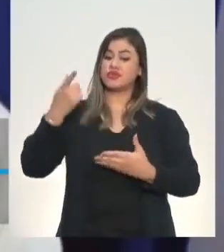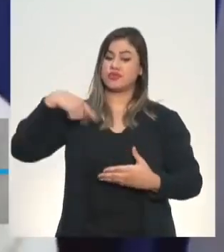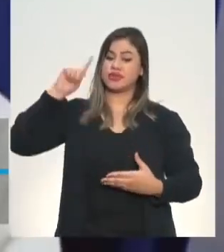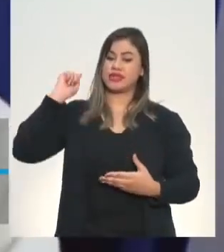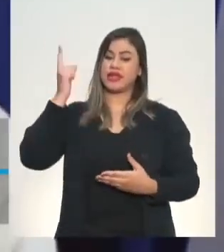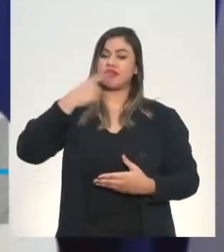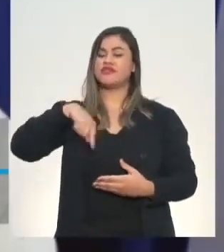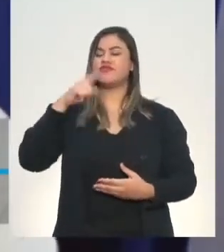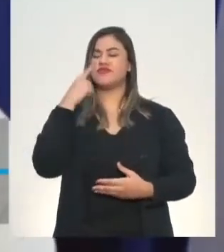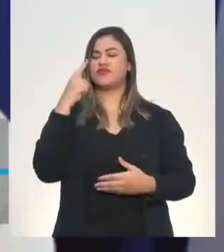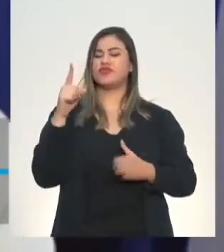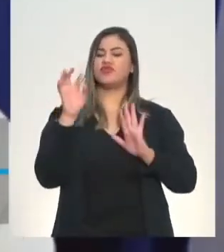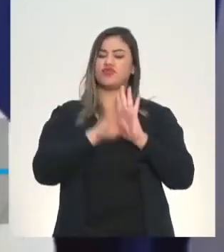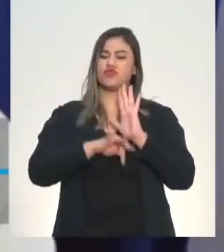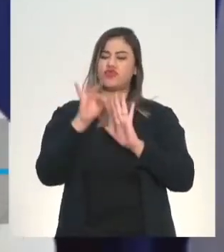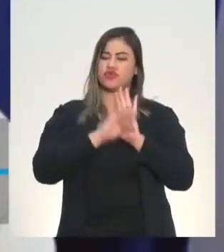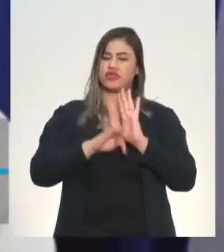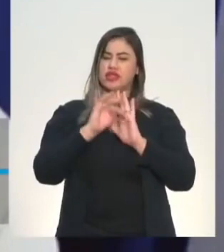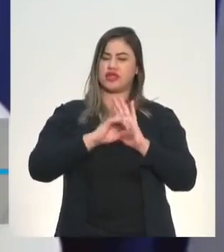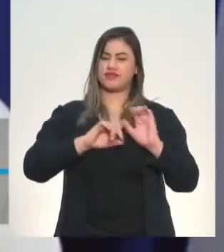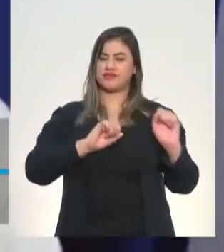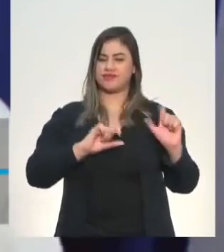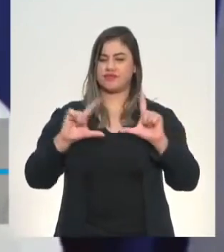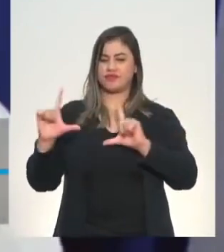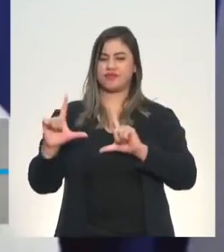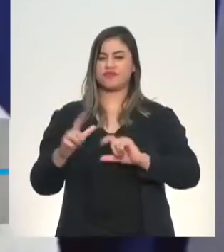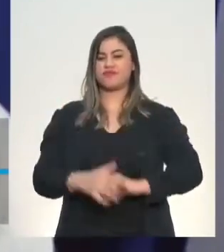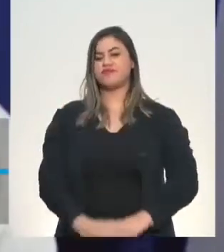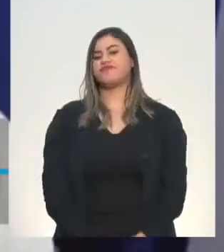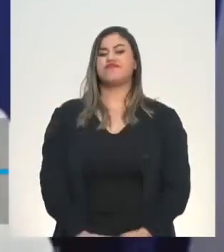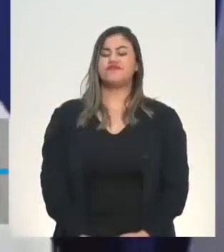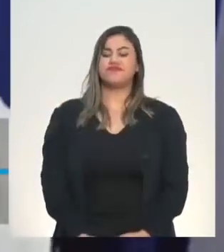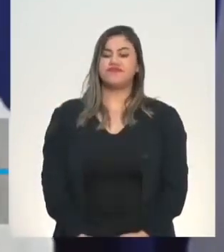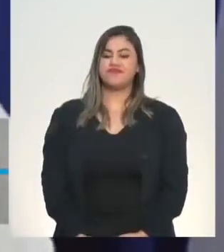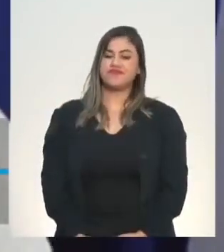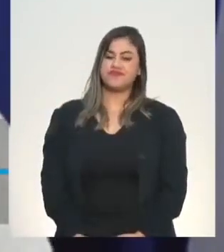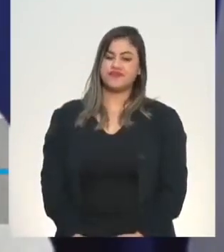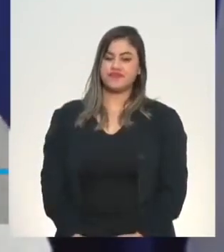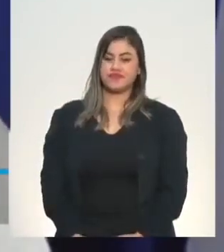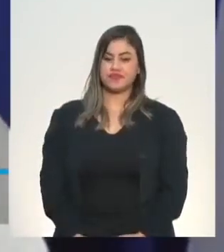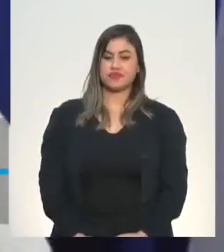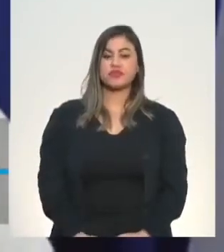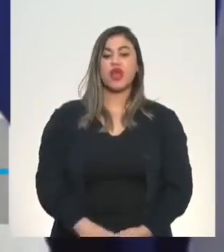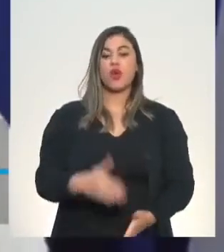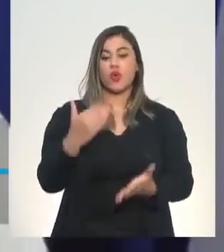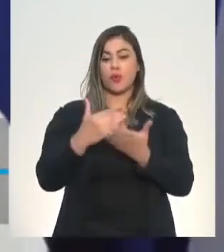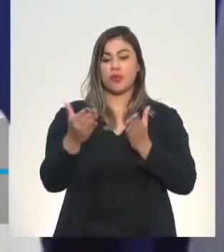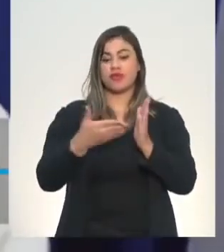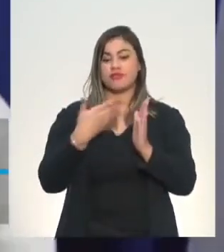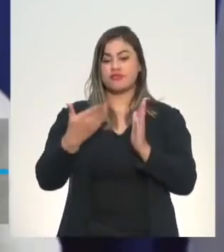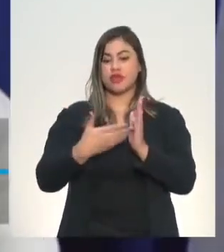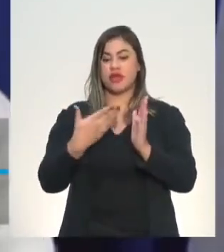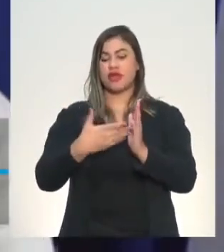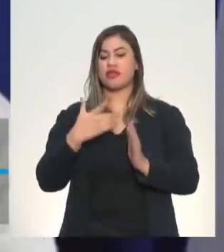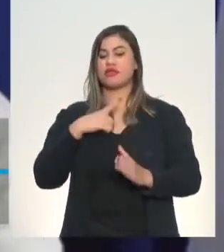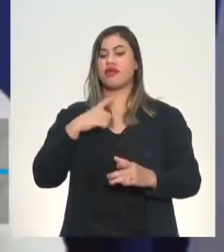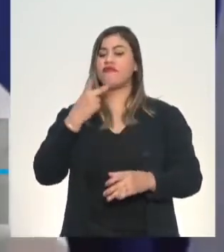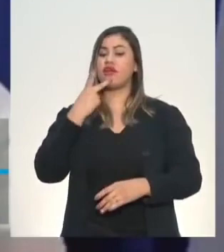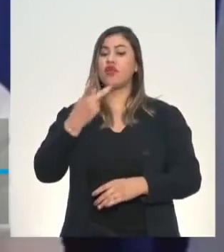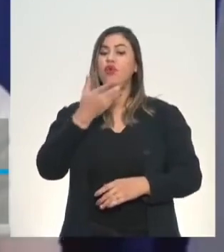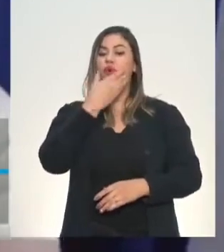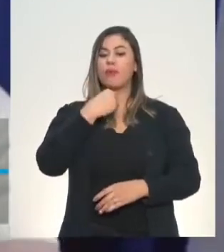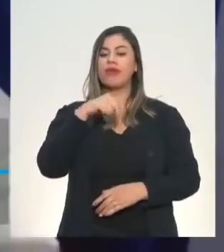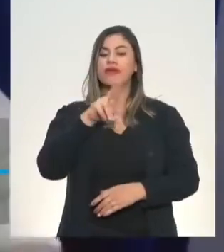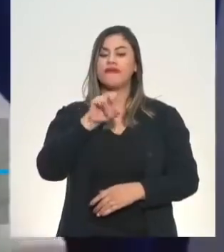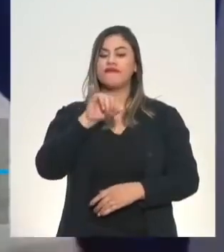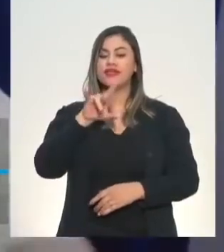texto, né? A gente viu aparecer na tela para vocês aí. A gente viu um comecinho da apostila, que a gente falou um pouquinho do Vinícius de Moraes, falou um